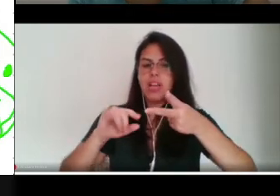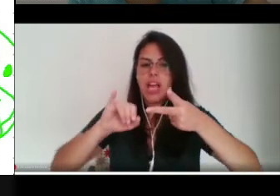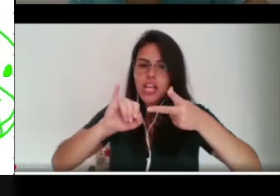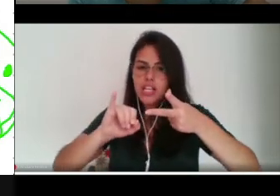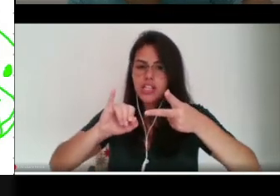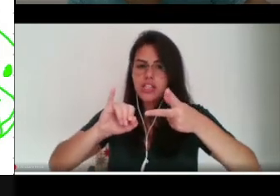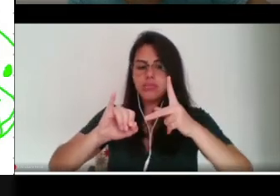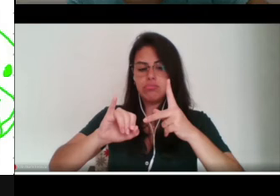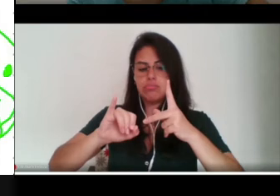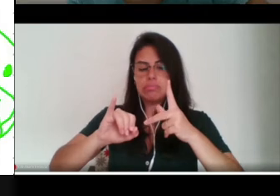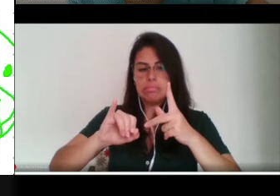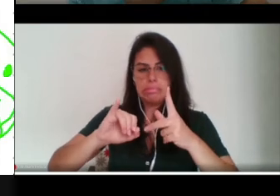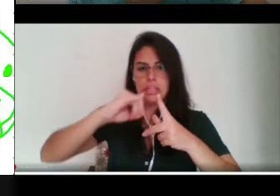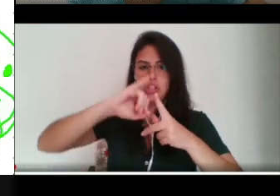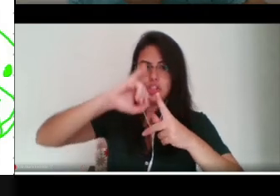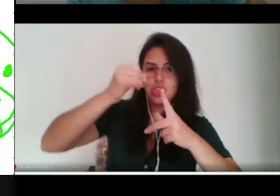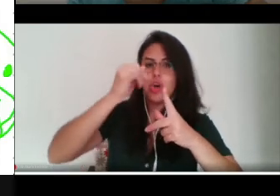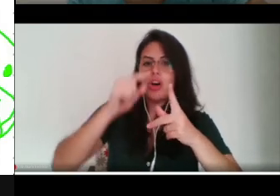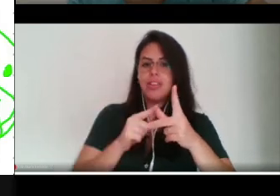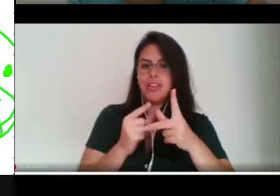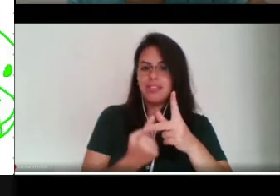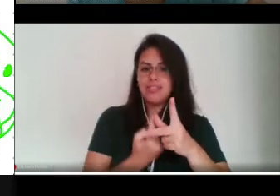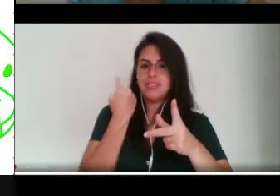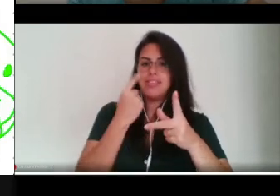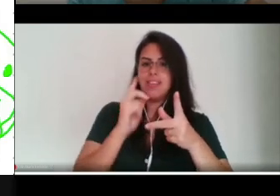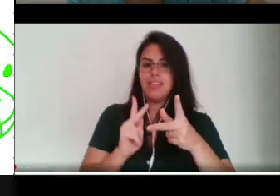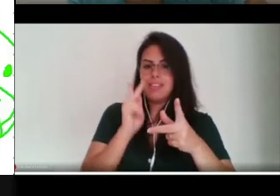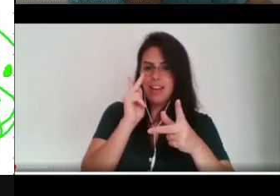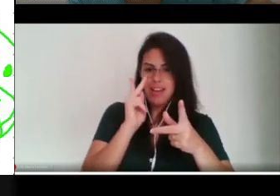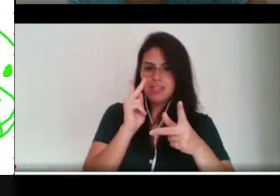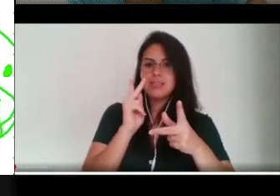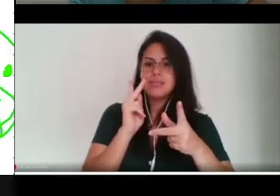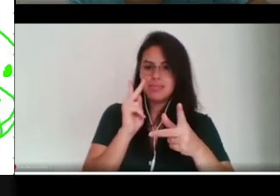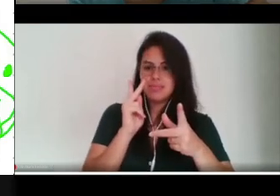fazendo isso, eu sei que A, então, se ele está apontando